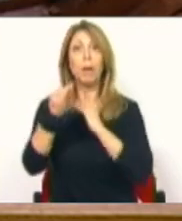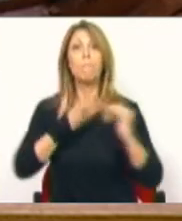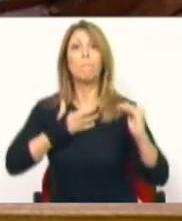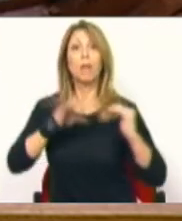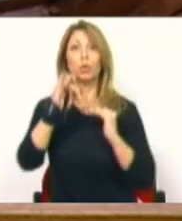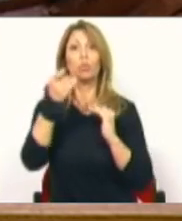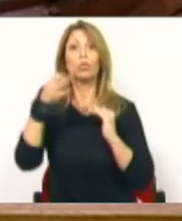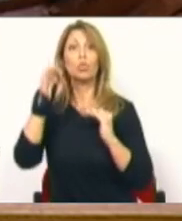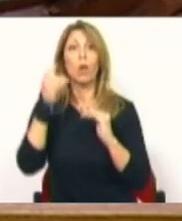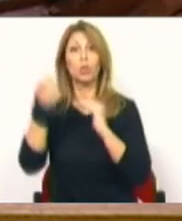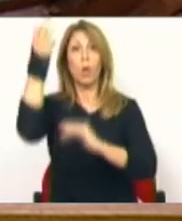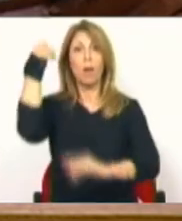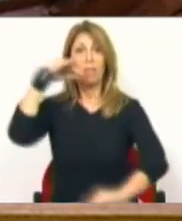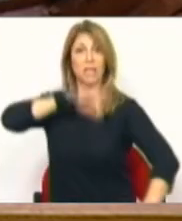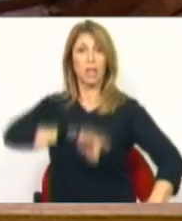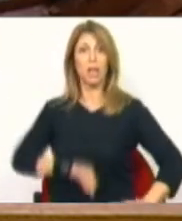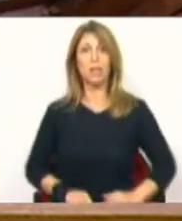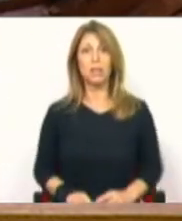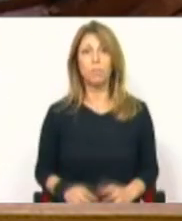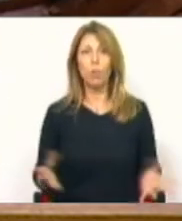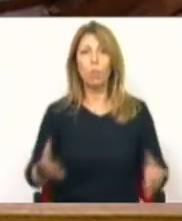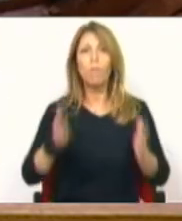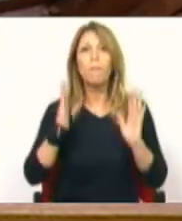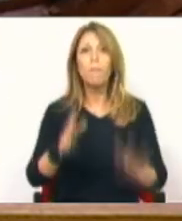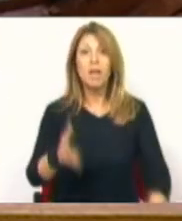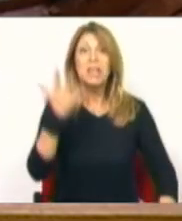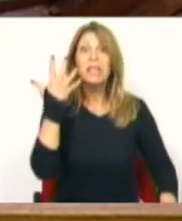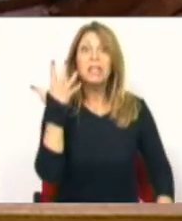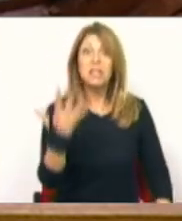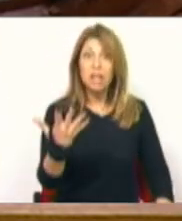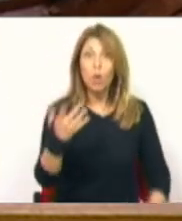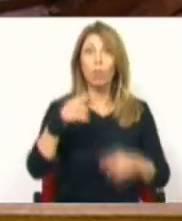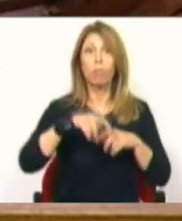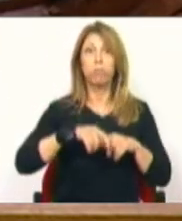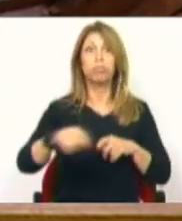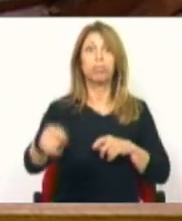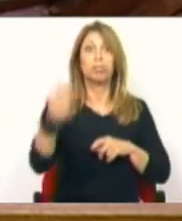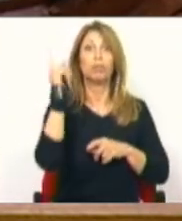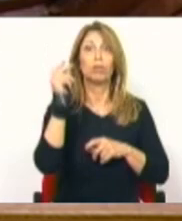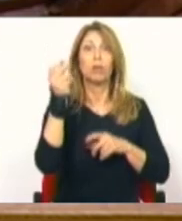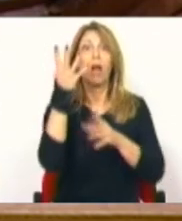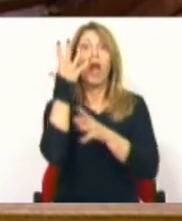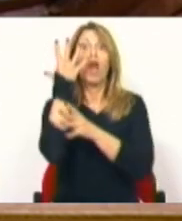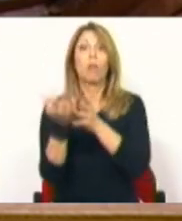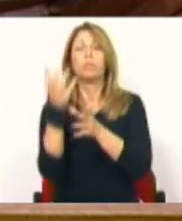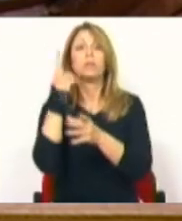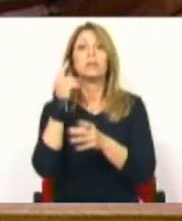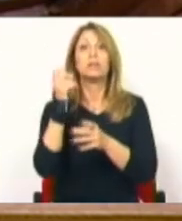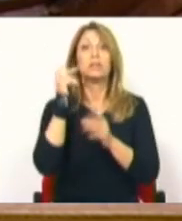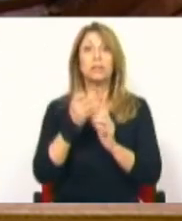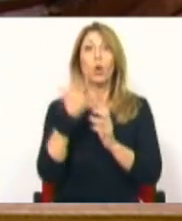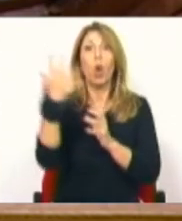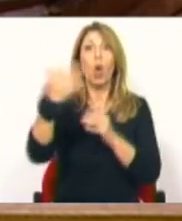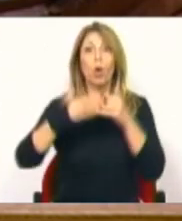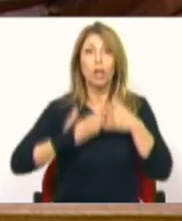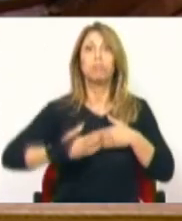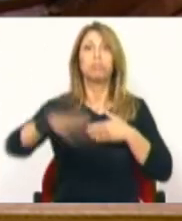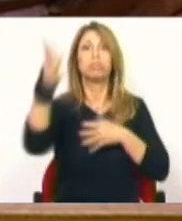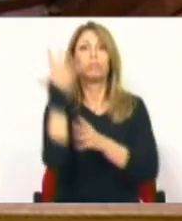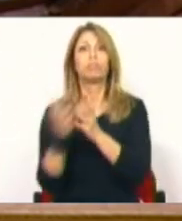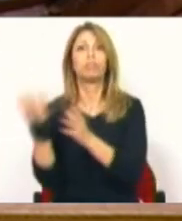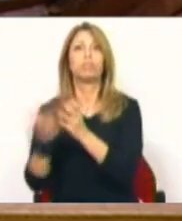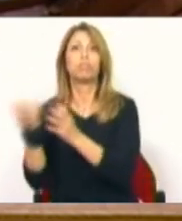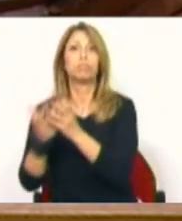ter 5 longas carreiras contributivas para poder juntar o pedaço da riqueza da empresa que Pedro Soares dos